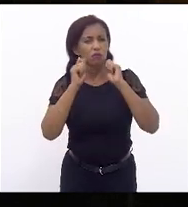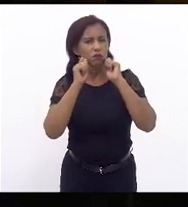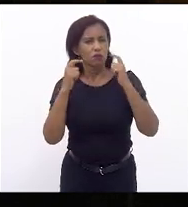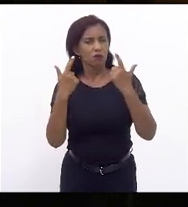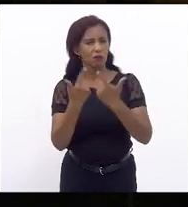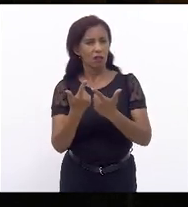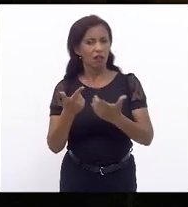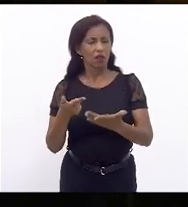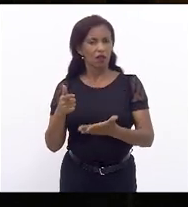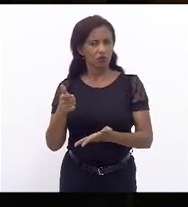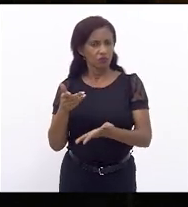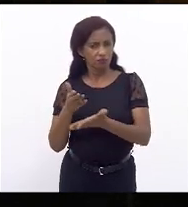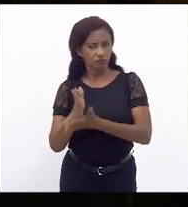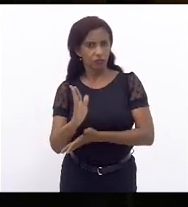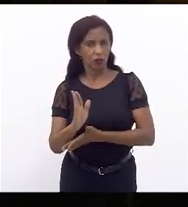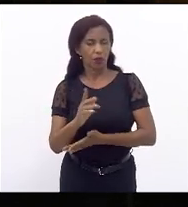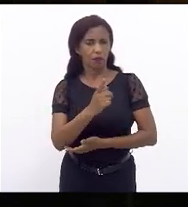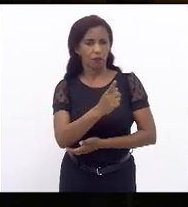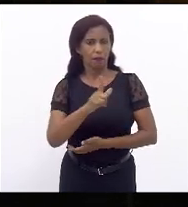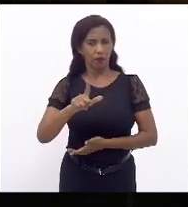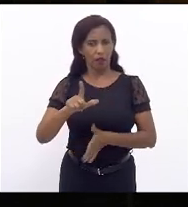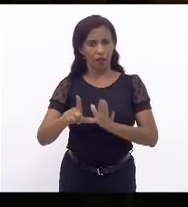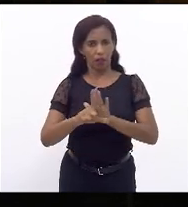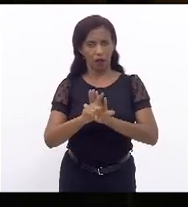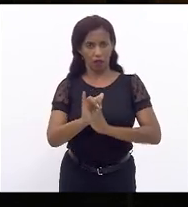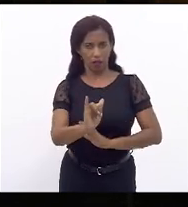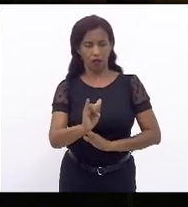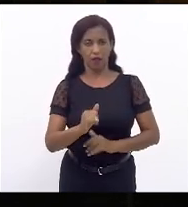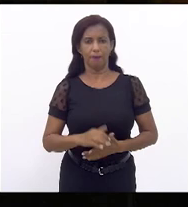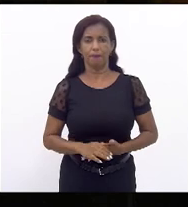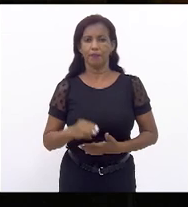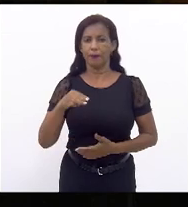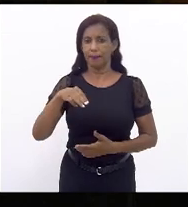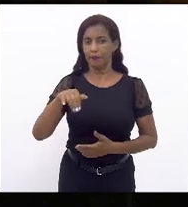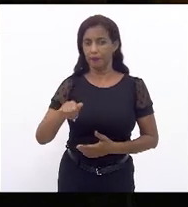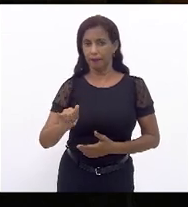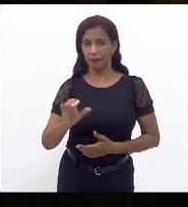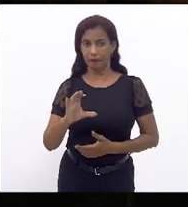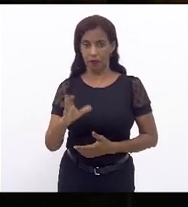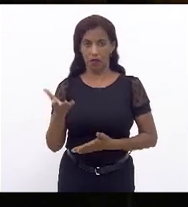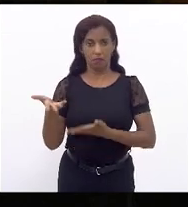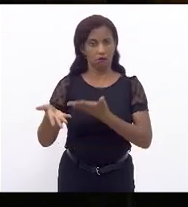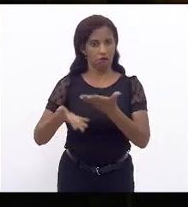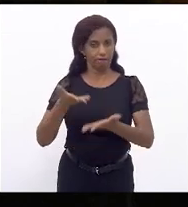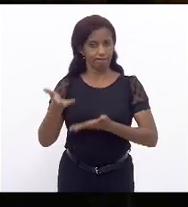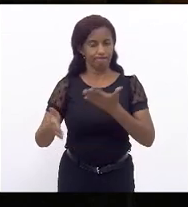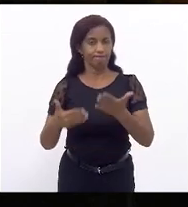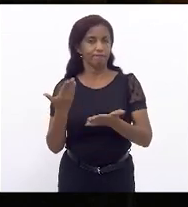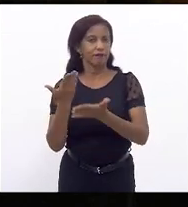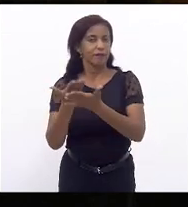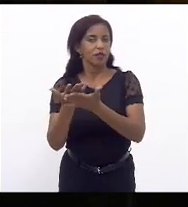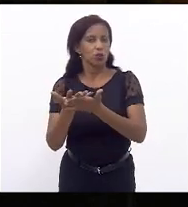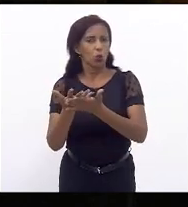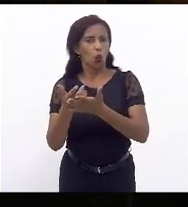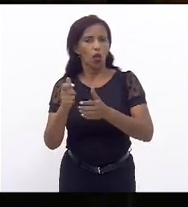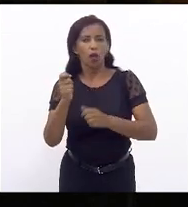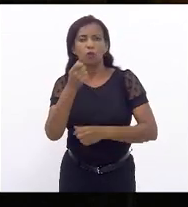aqui aprovou o projeto de lei do deputado Mink, que se trata da escola sem